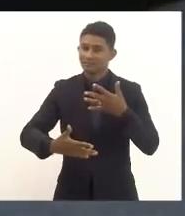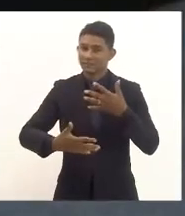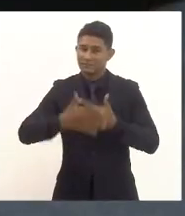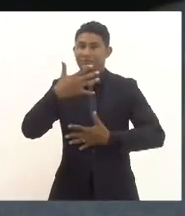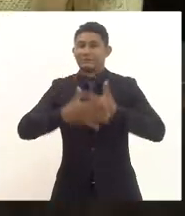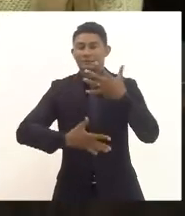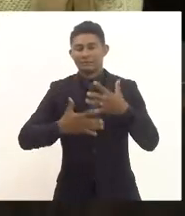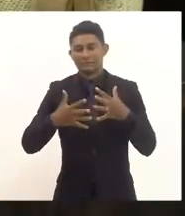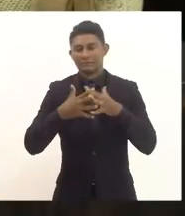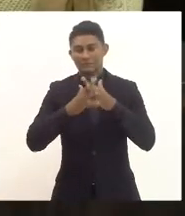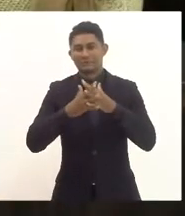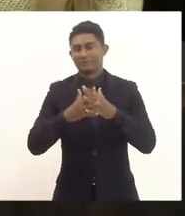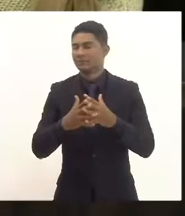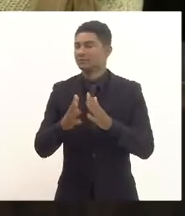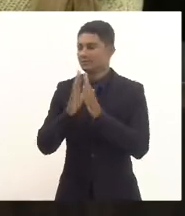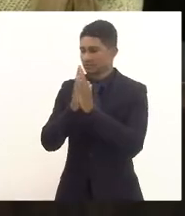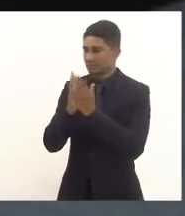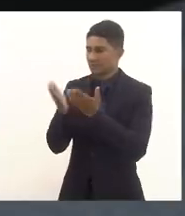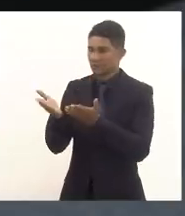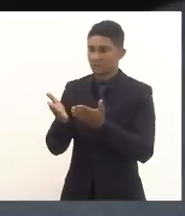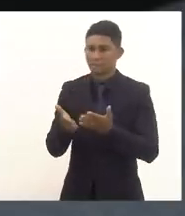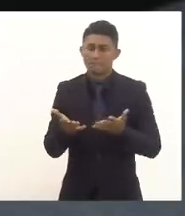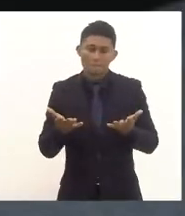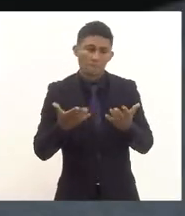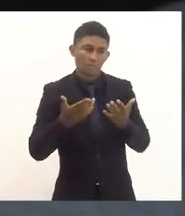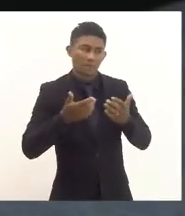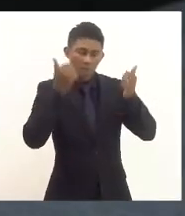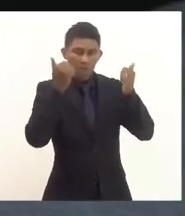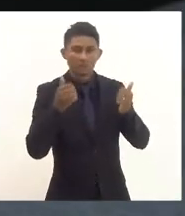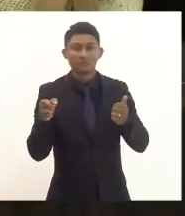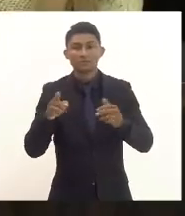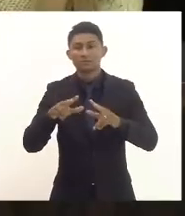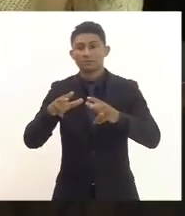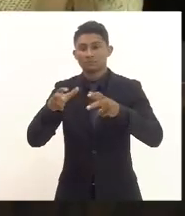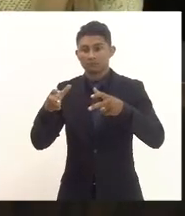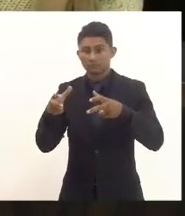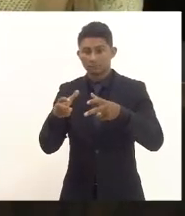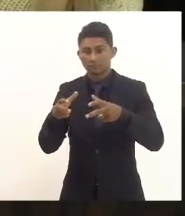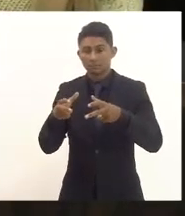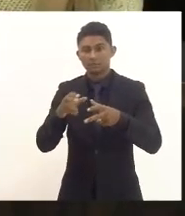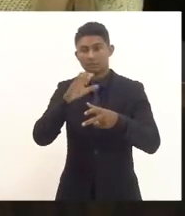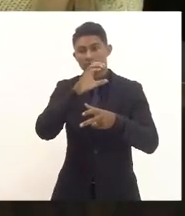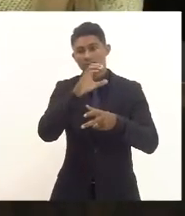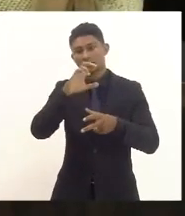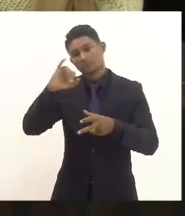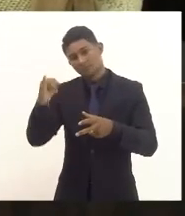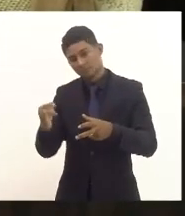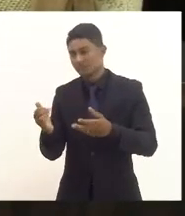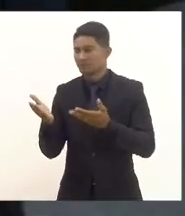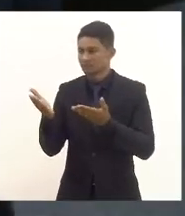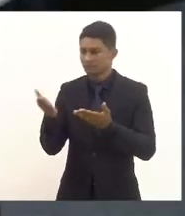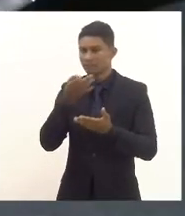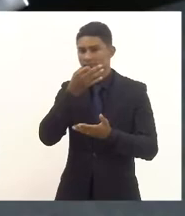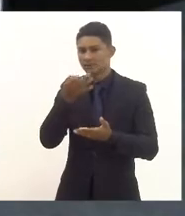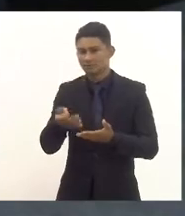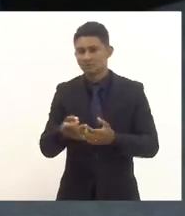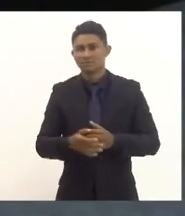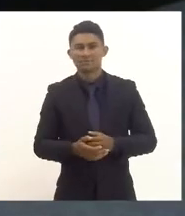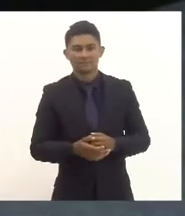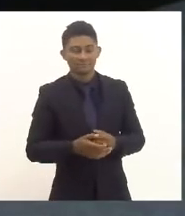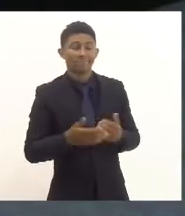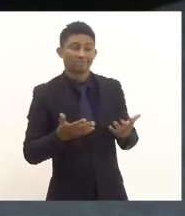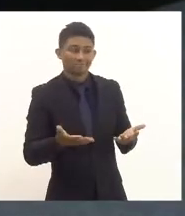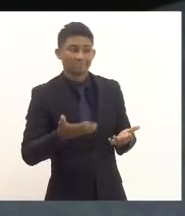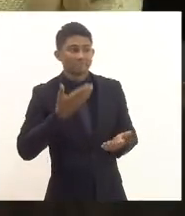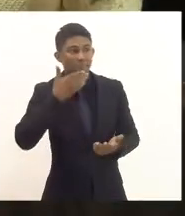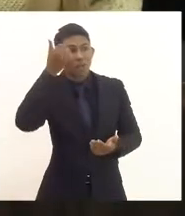então por favor Deputado Márcio Pacheco dúvida pela comissão de condição de Justiça o que abunda não prejudica